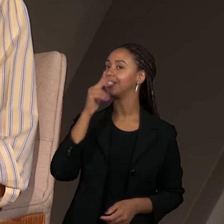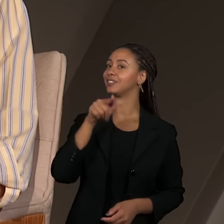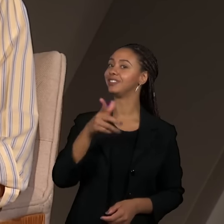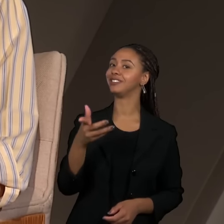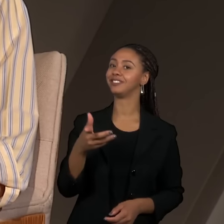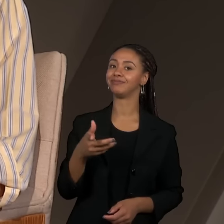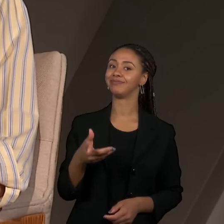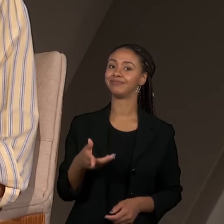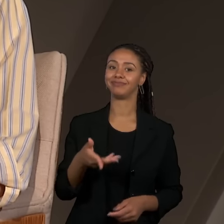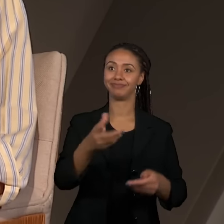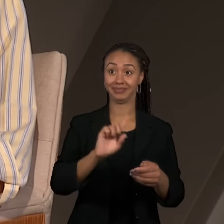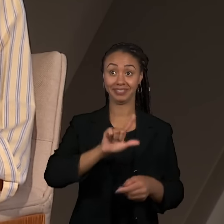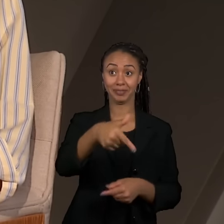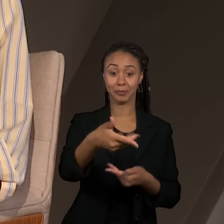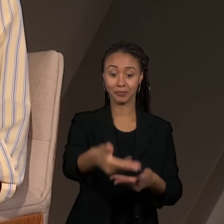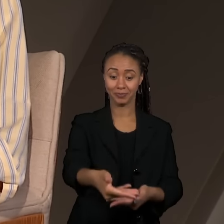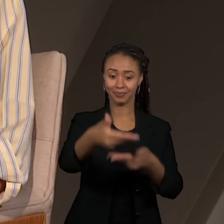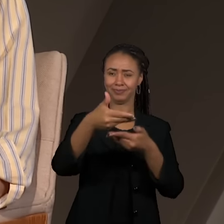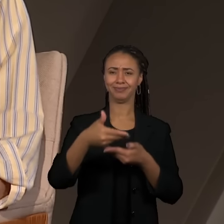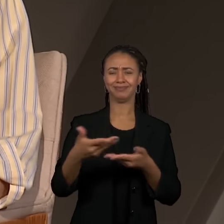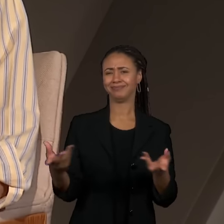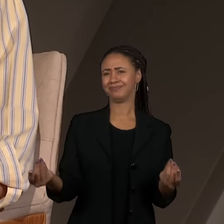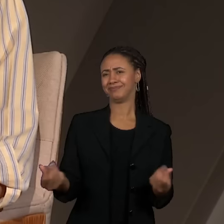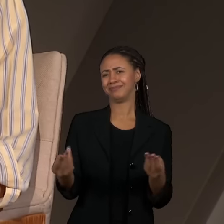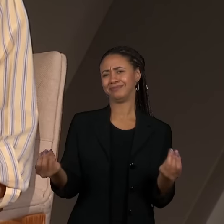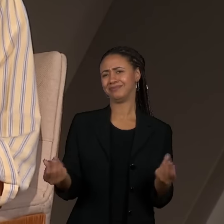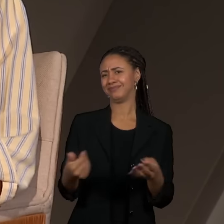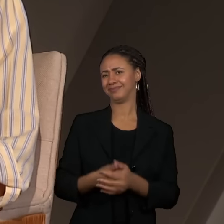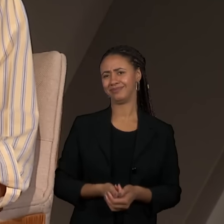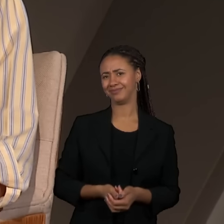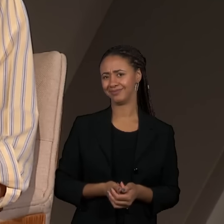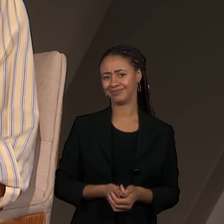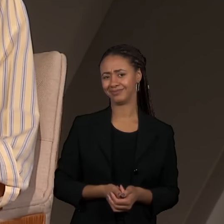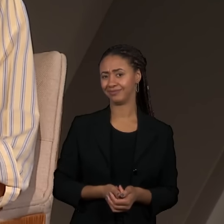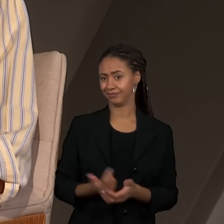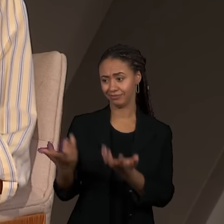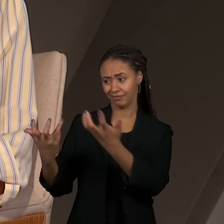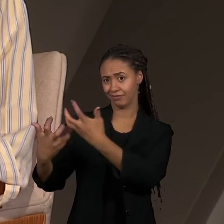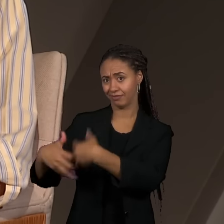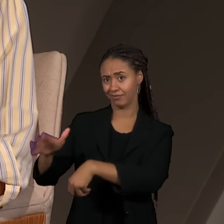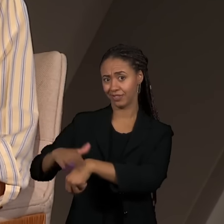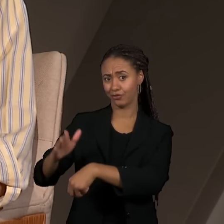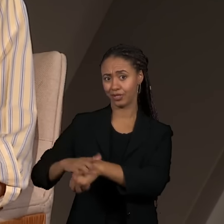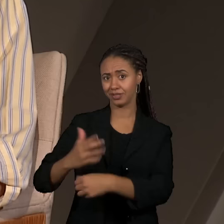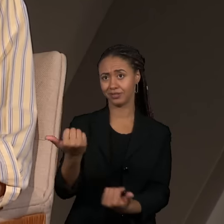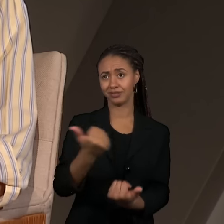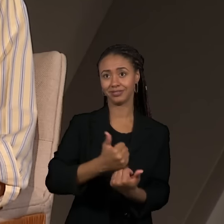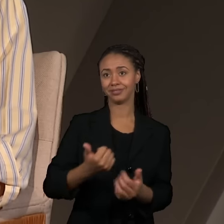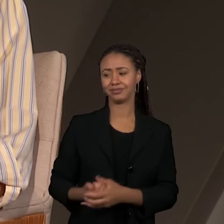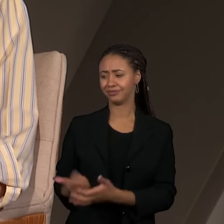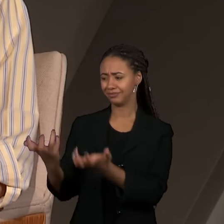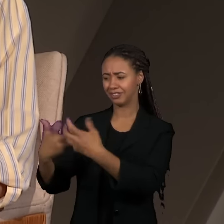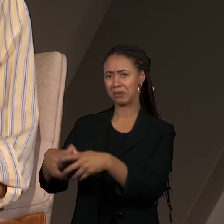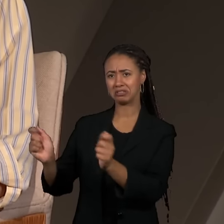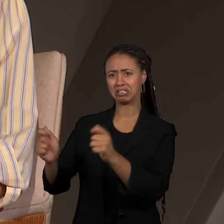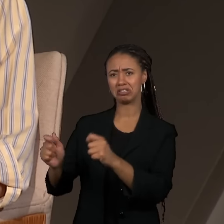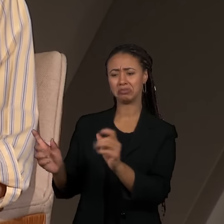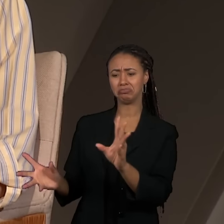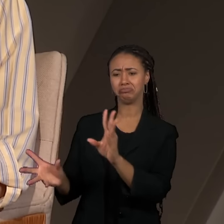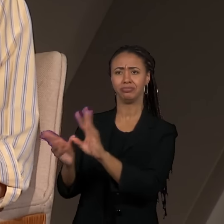nem imagina da onde Aquele porque a máquina faz uma coisa fantástica né ela sabe né consegue fazer isso de maneira